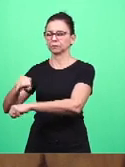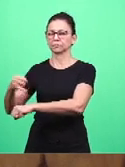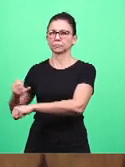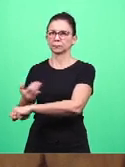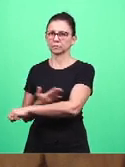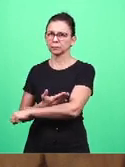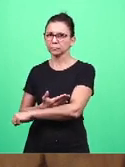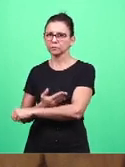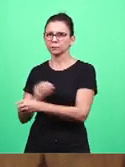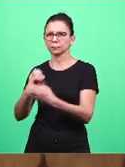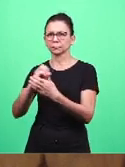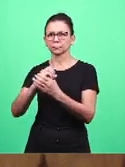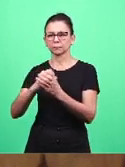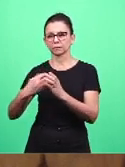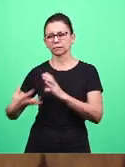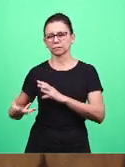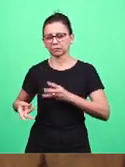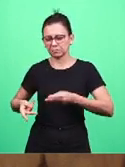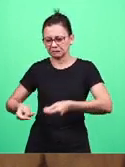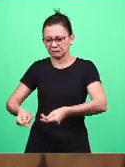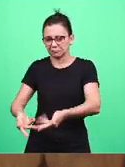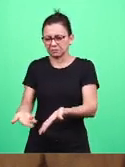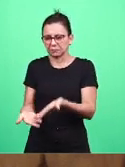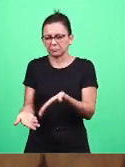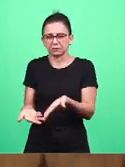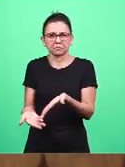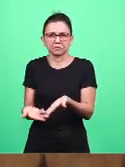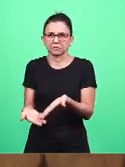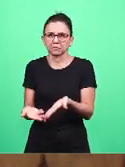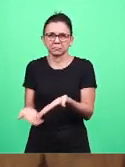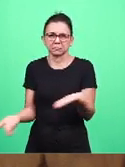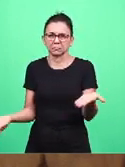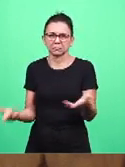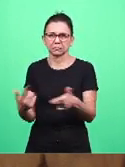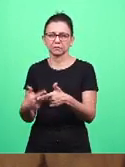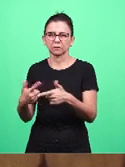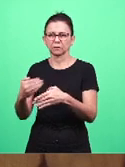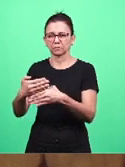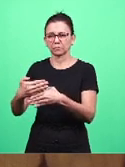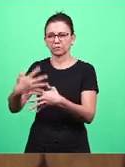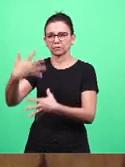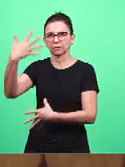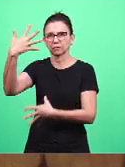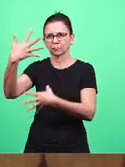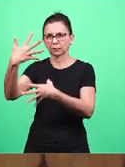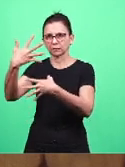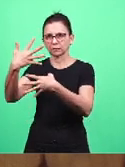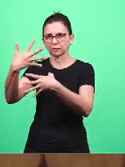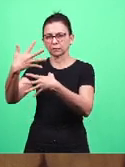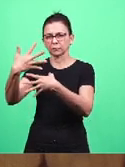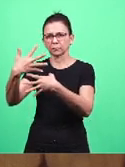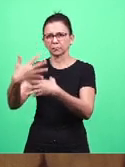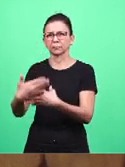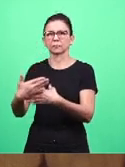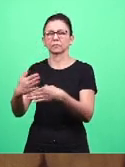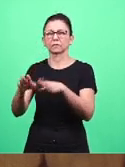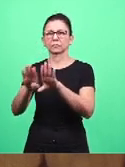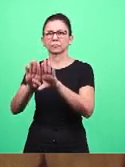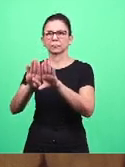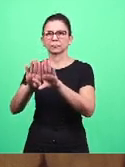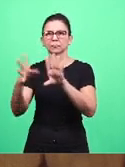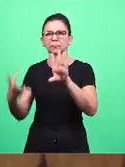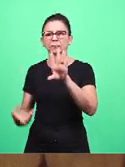o tempo todo, 6 meses, sobre o livro de Neemias. O livro de Neemias trouxe para nós